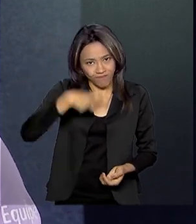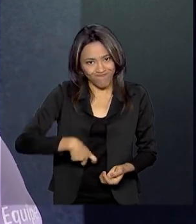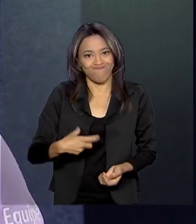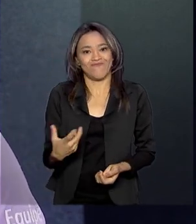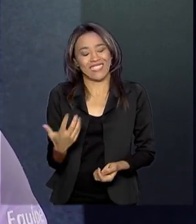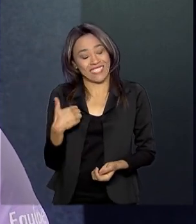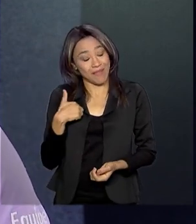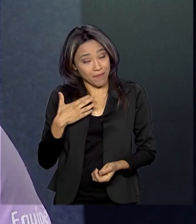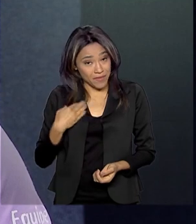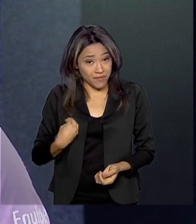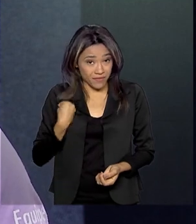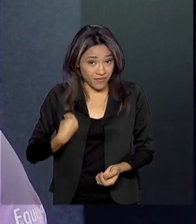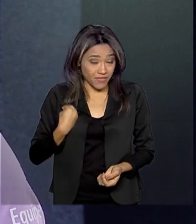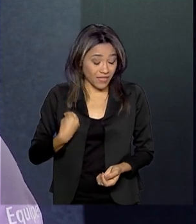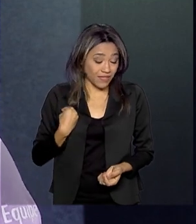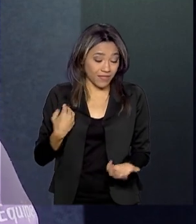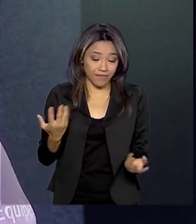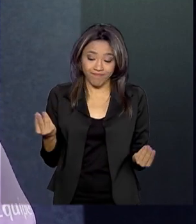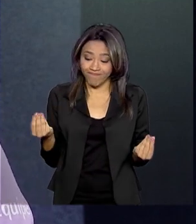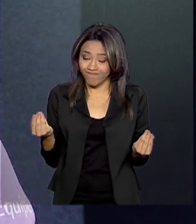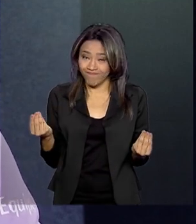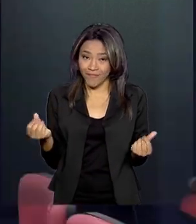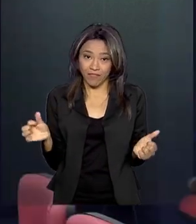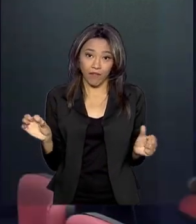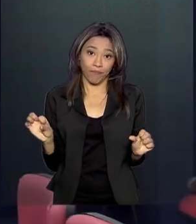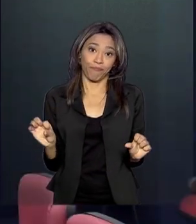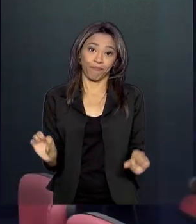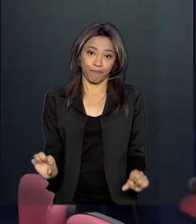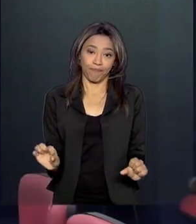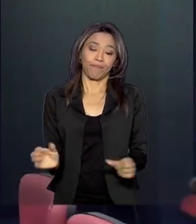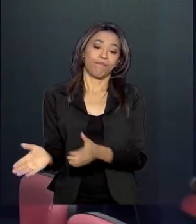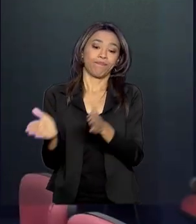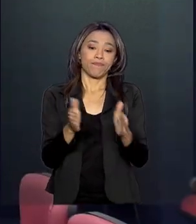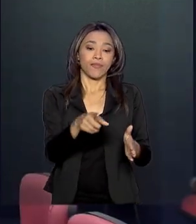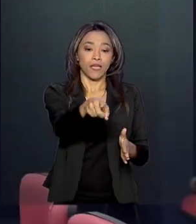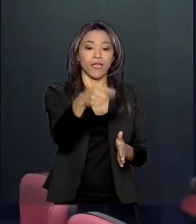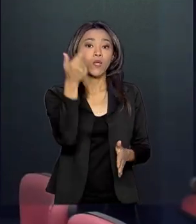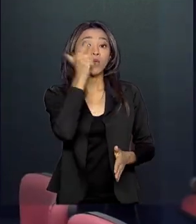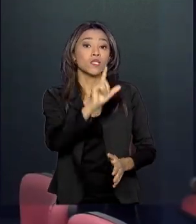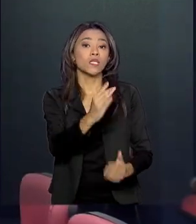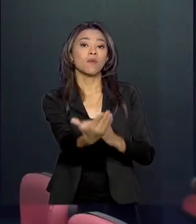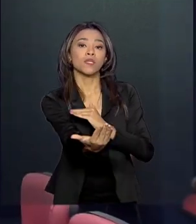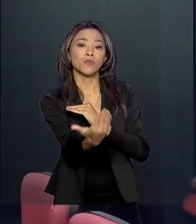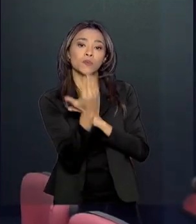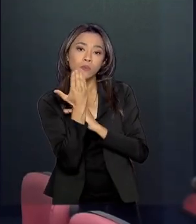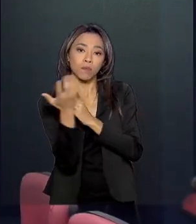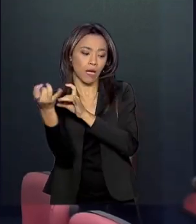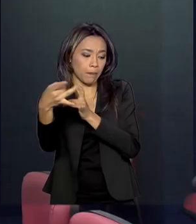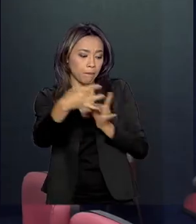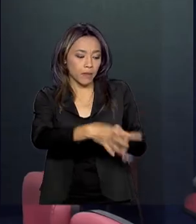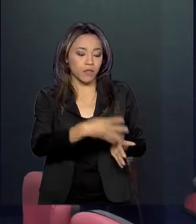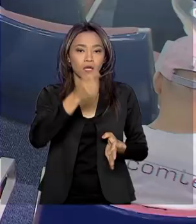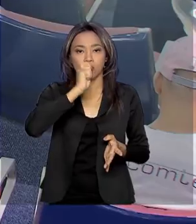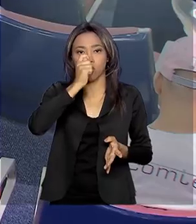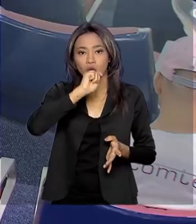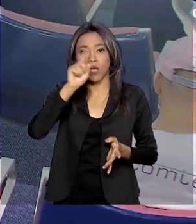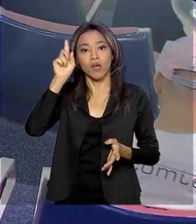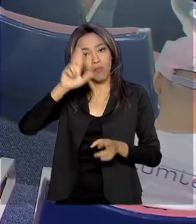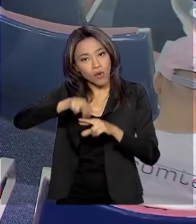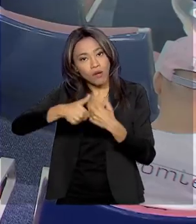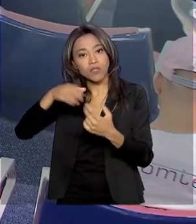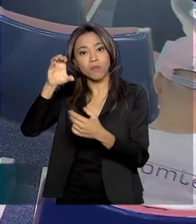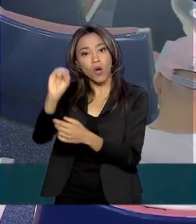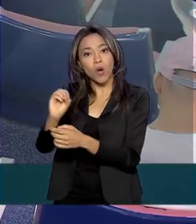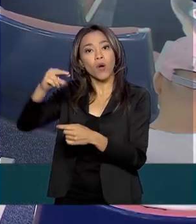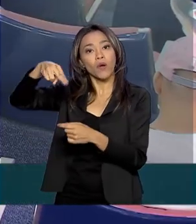um estado onde não tinha mais o que se fazer. Cleiton encontrou ajuda para sair das drogas em uma ONG e com o tratamento